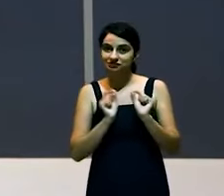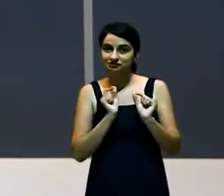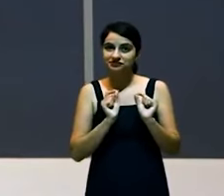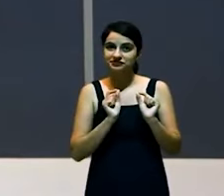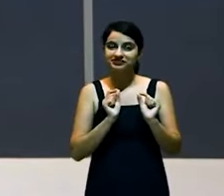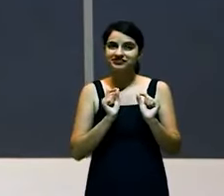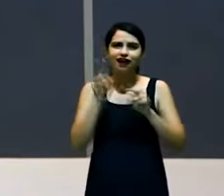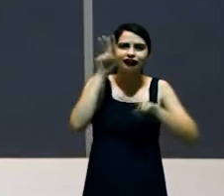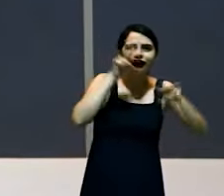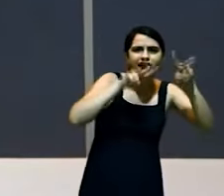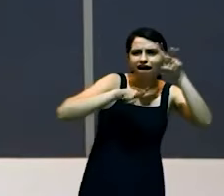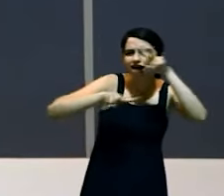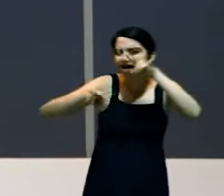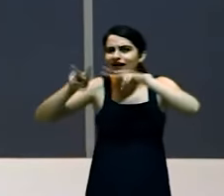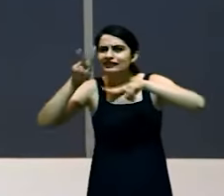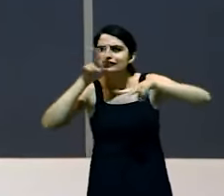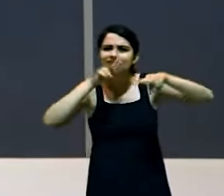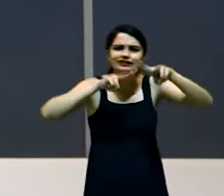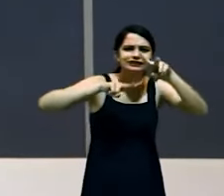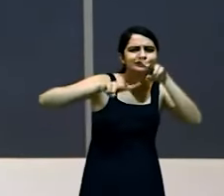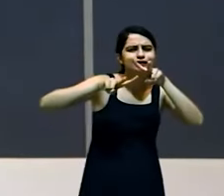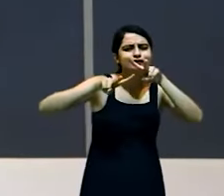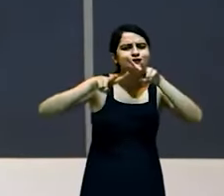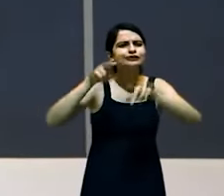ir analisando e fazendo algumas correções,